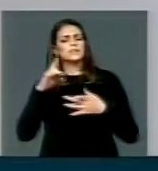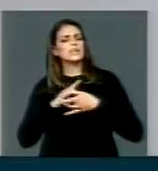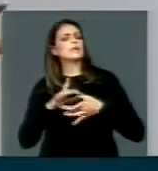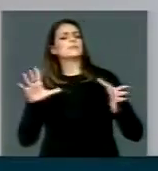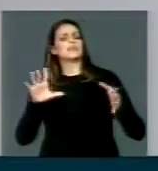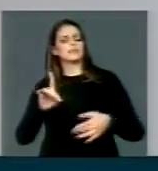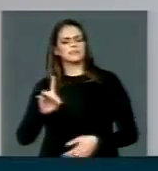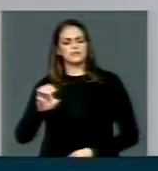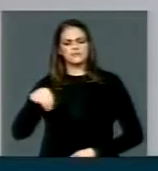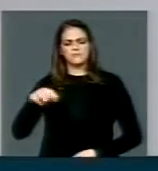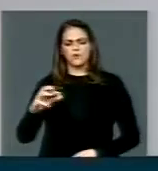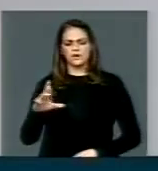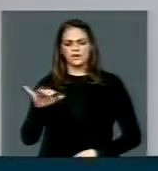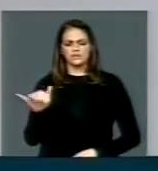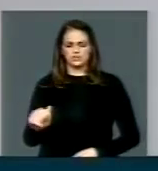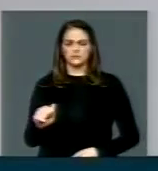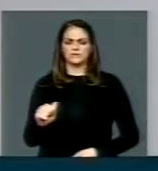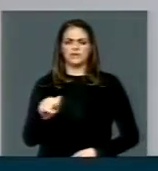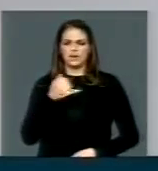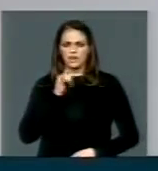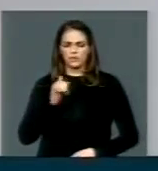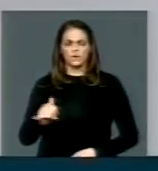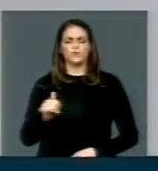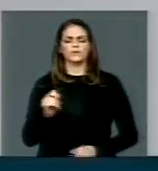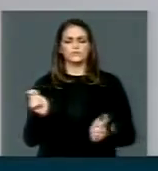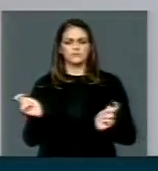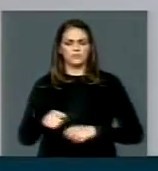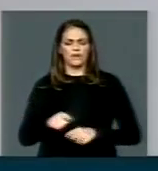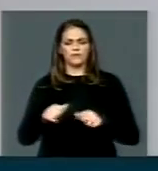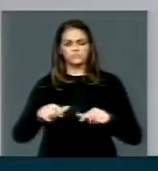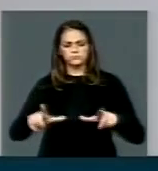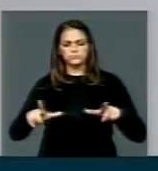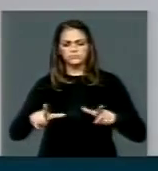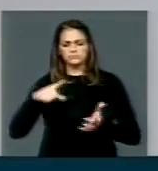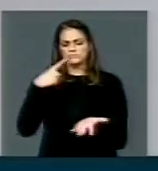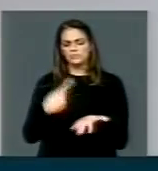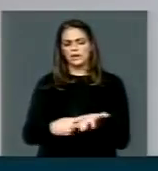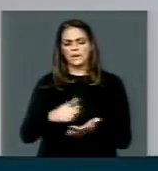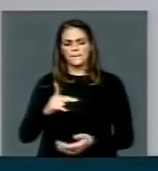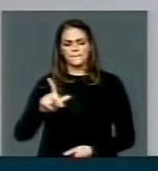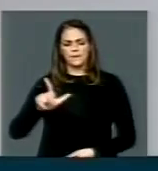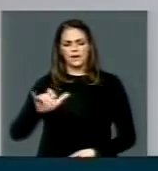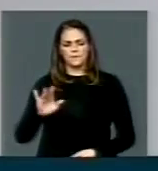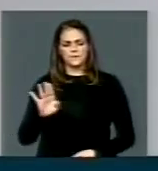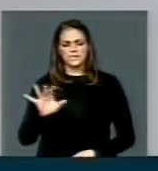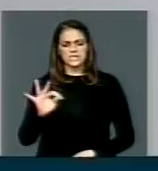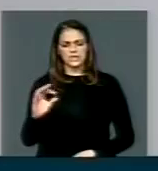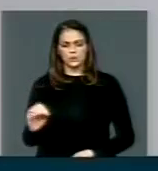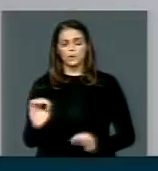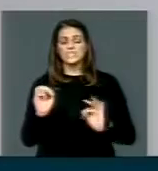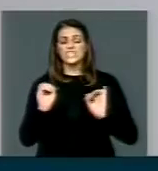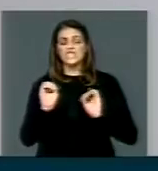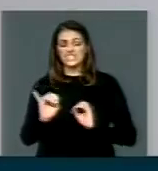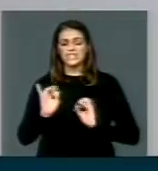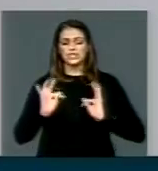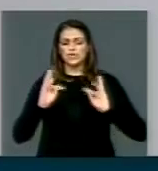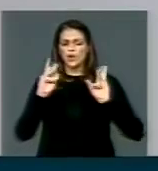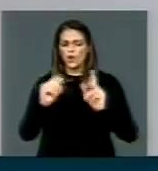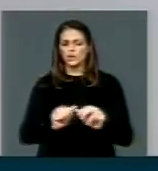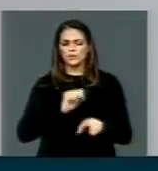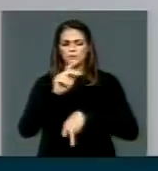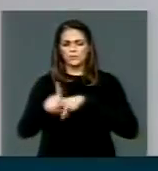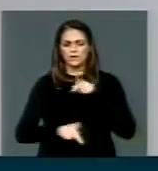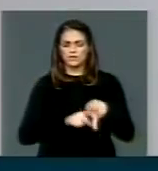de certificação eleitoral e marcarmos plebiscito semanal, quando todos tiverem acesso à internet,